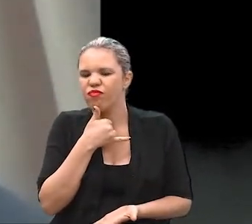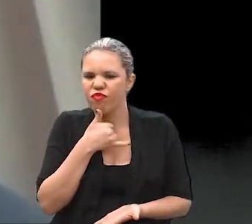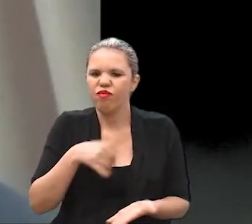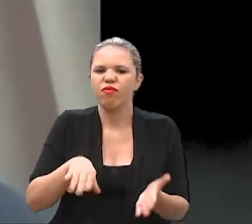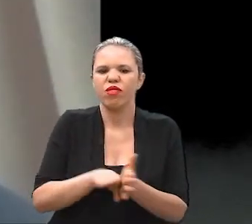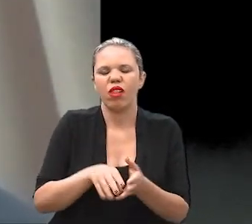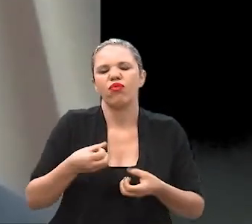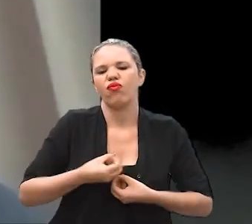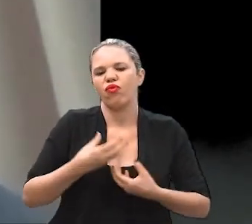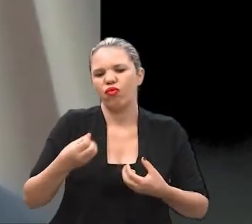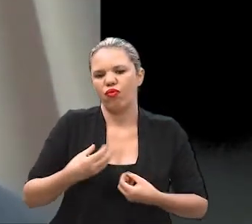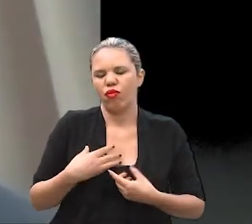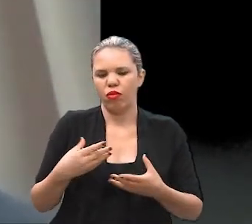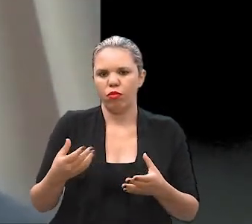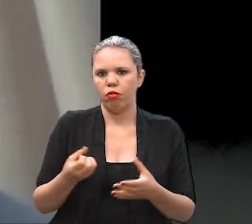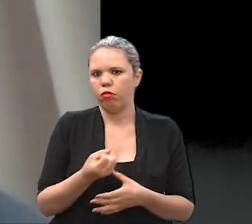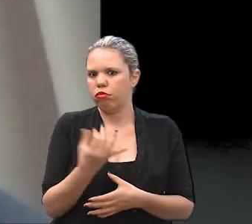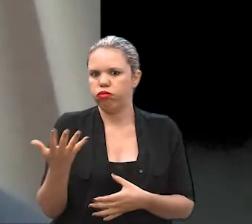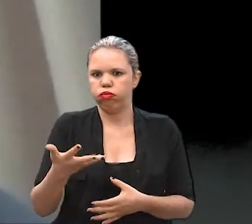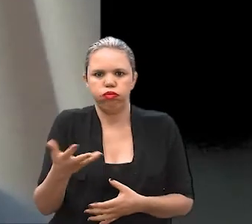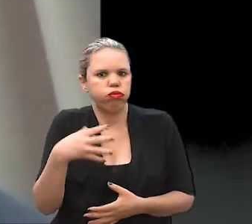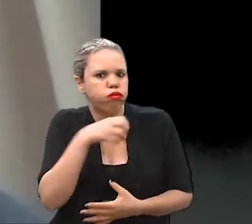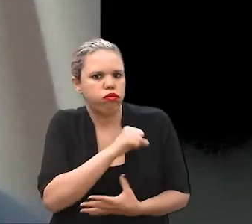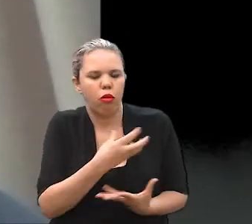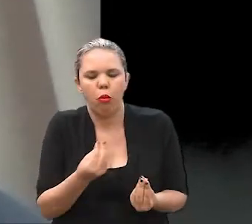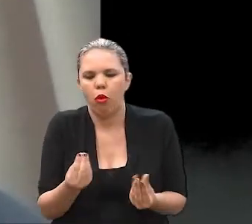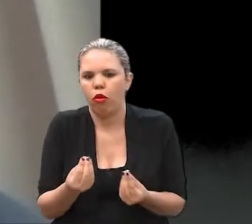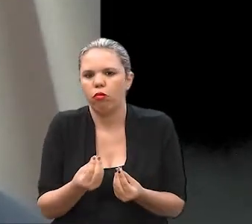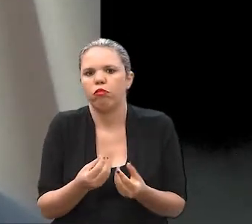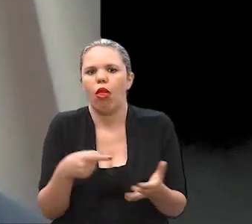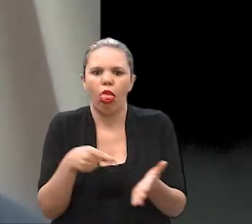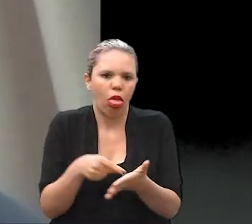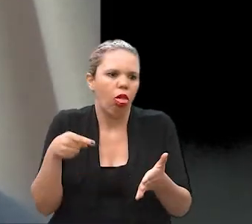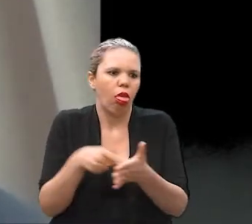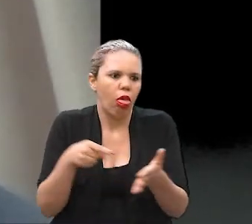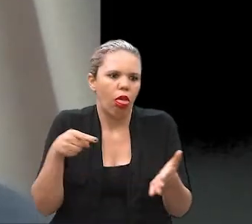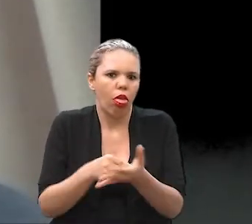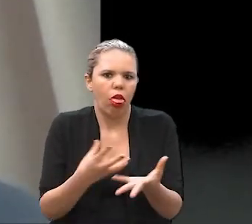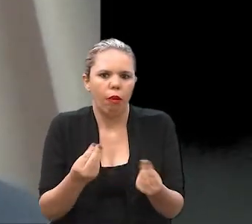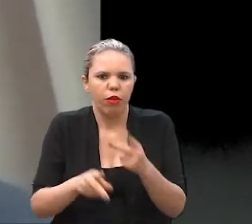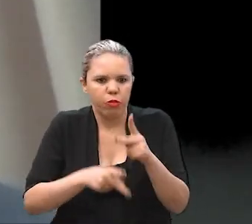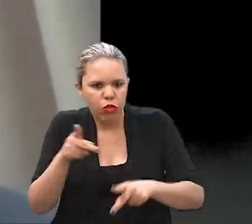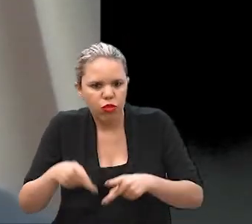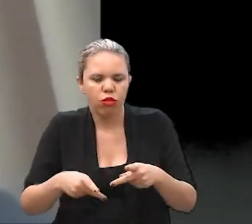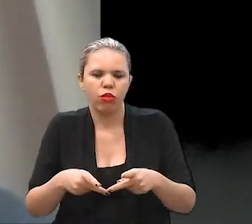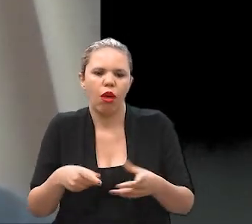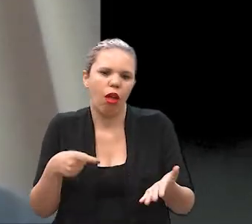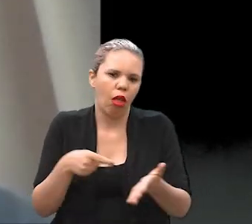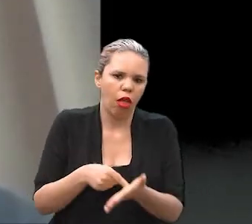com muita velocidade as denúncias de violência